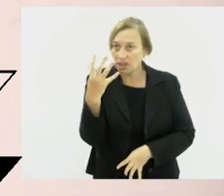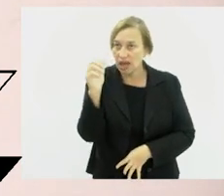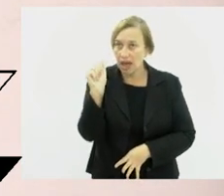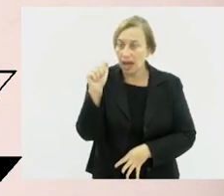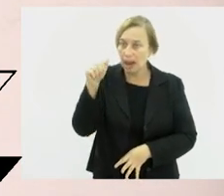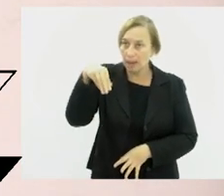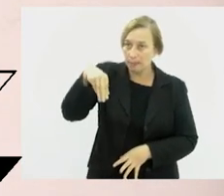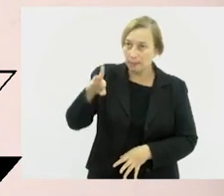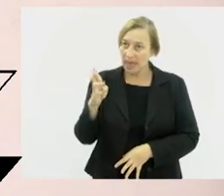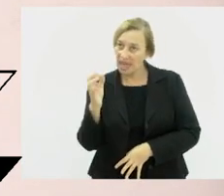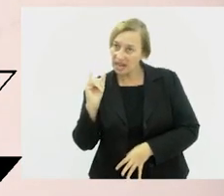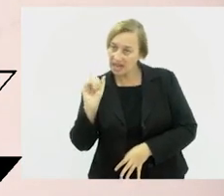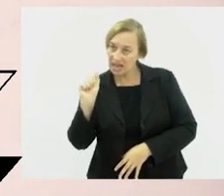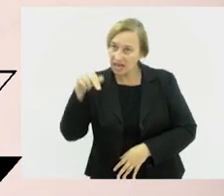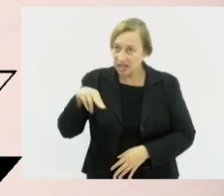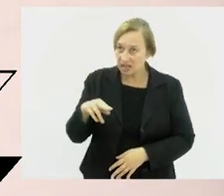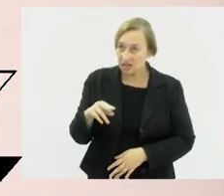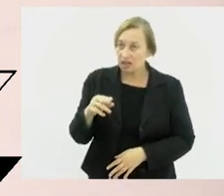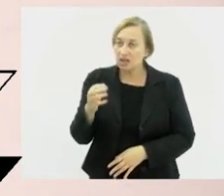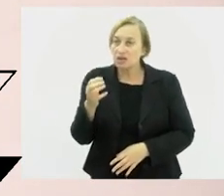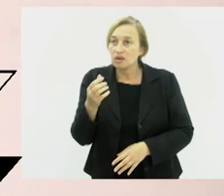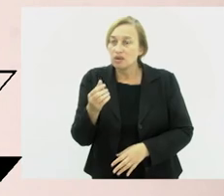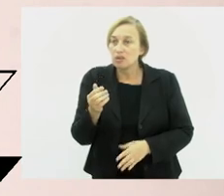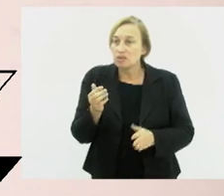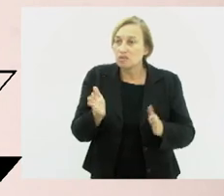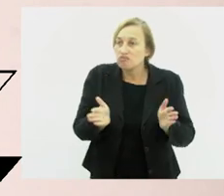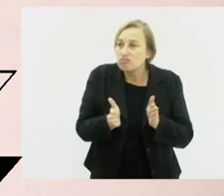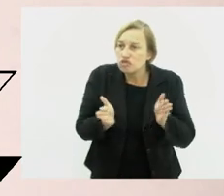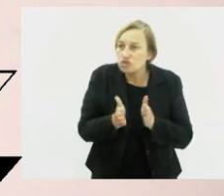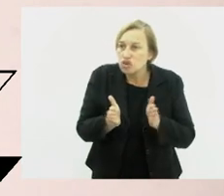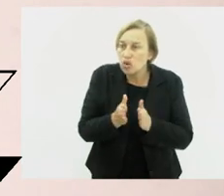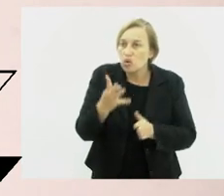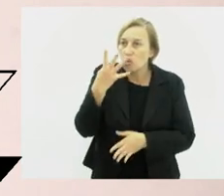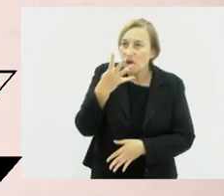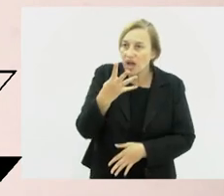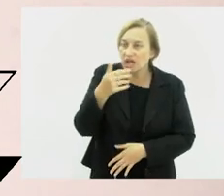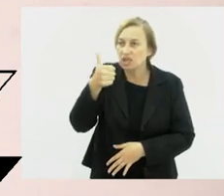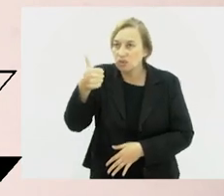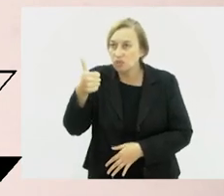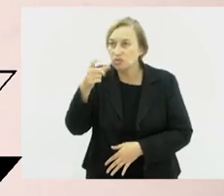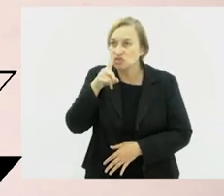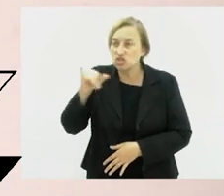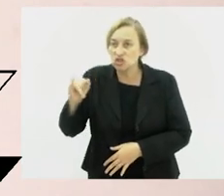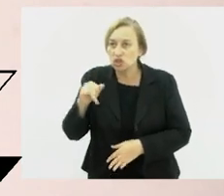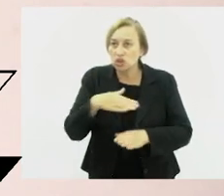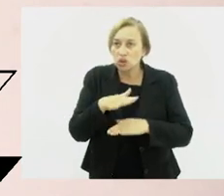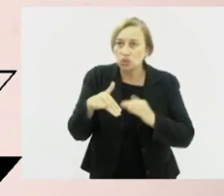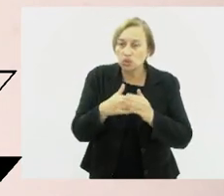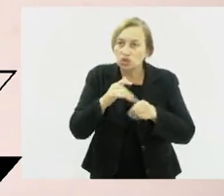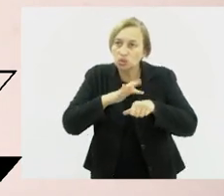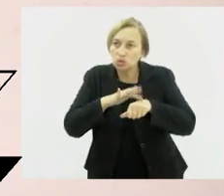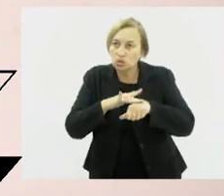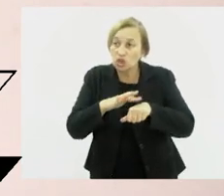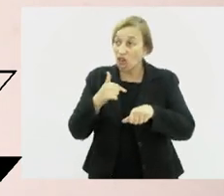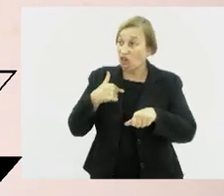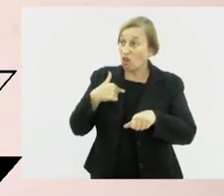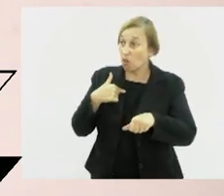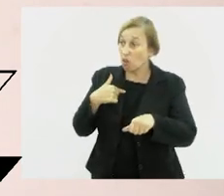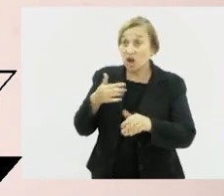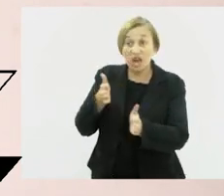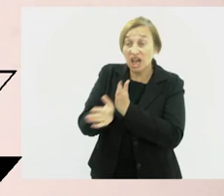Bullies Pocket filhotes com 41 dias, todas 4 com cinomose. Assumi a despesa sozinha das